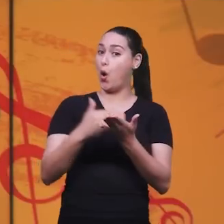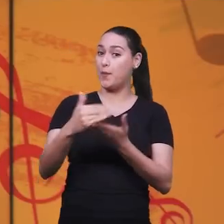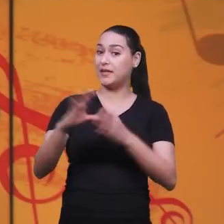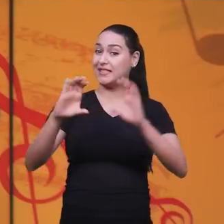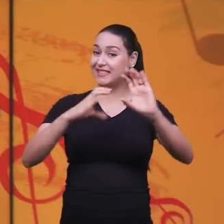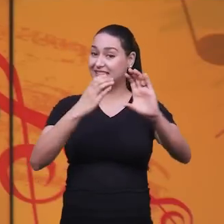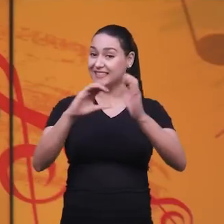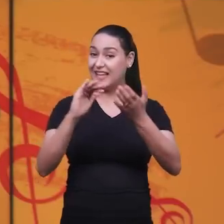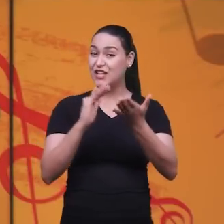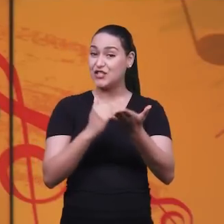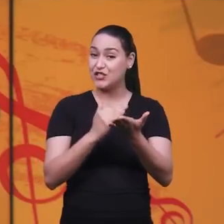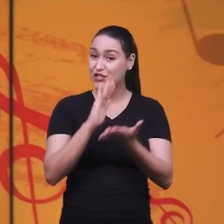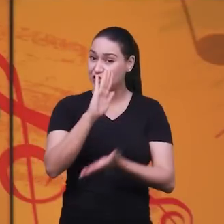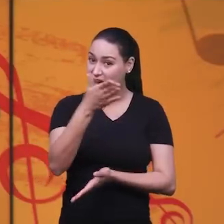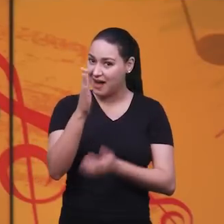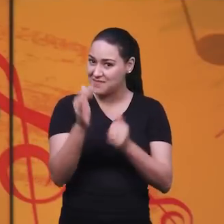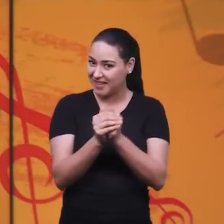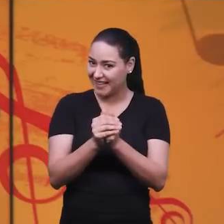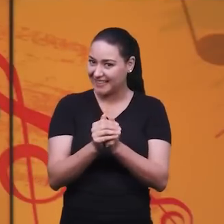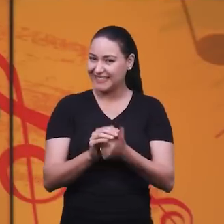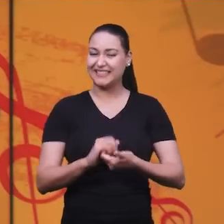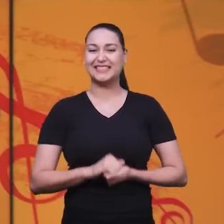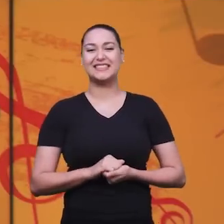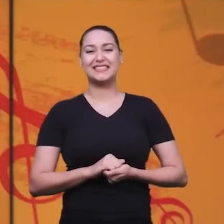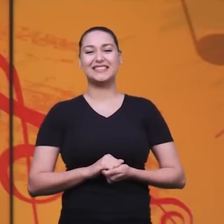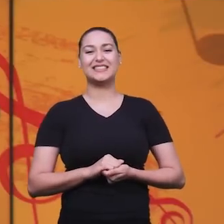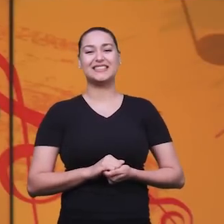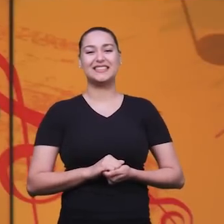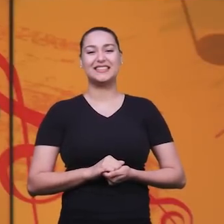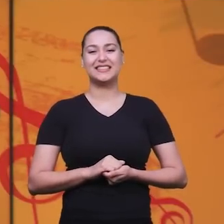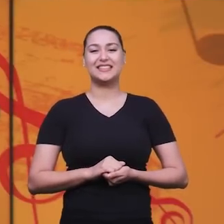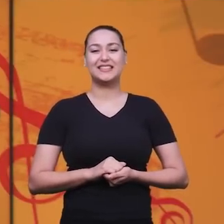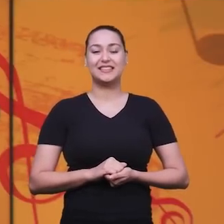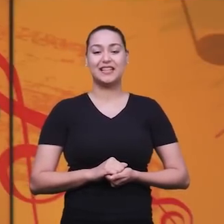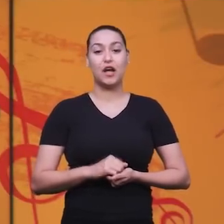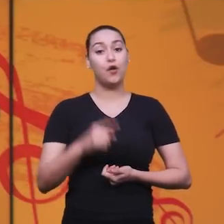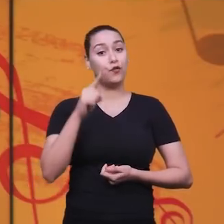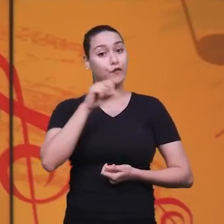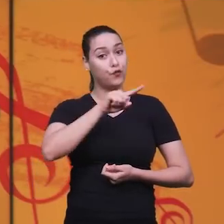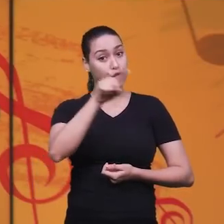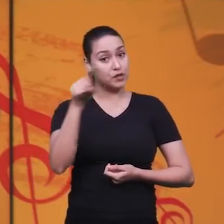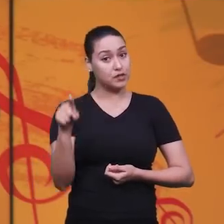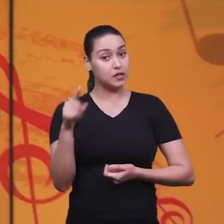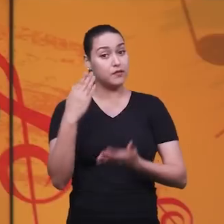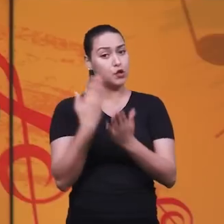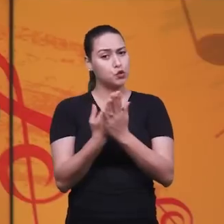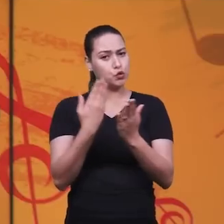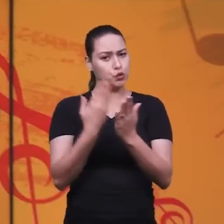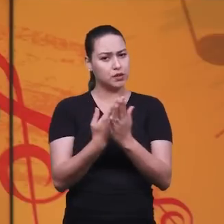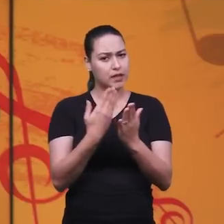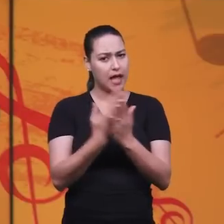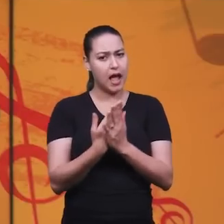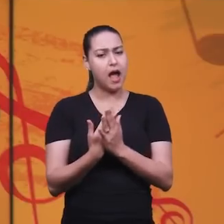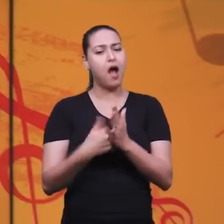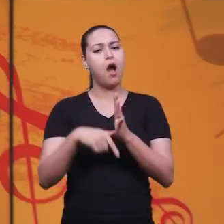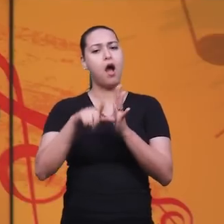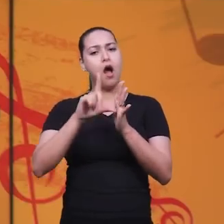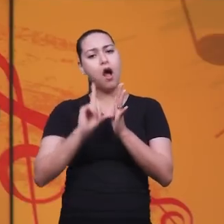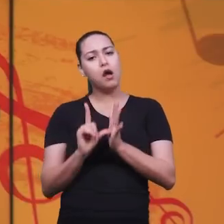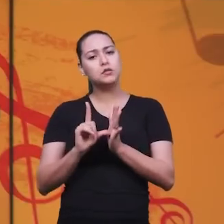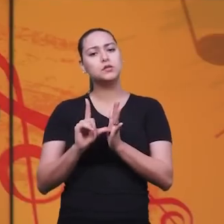entrar cantando. Amém? Então, nós vamos fazer assim. Vocês vão estudar todas as